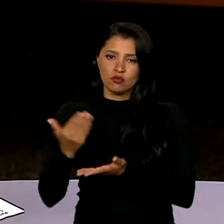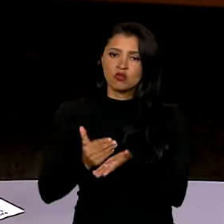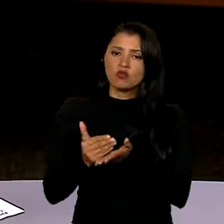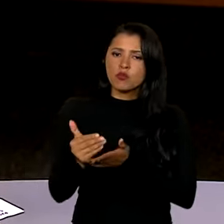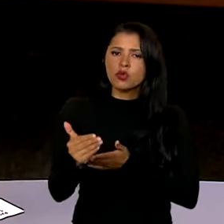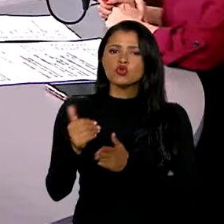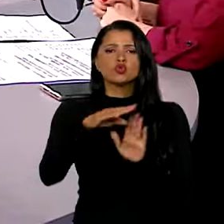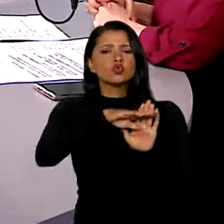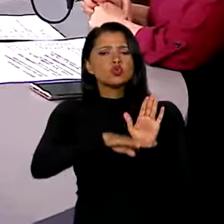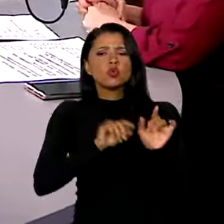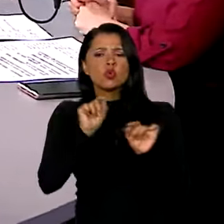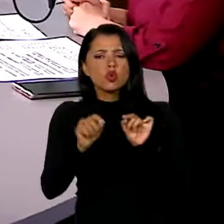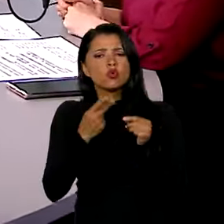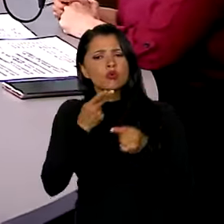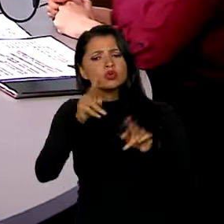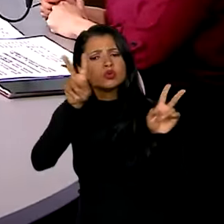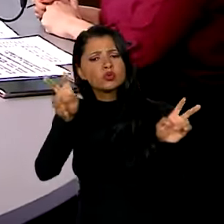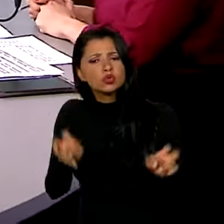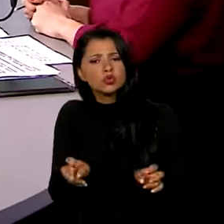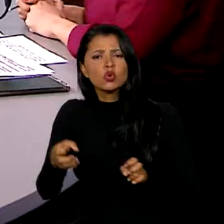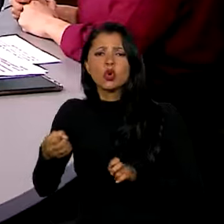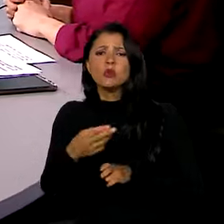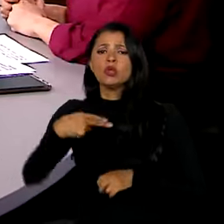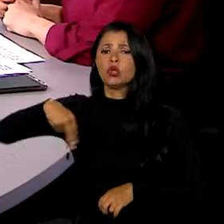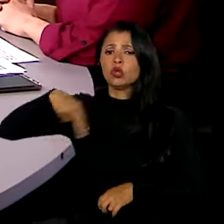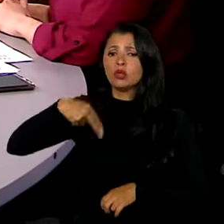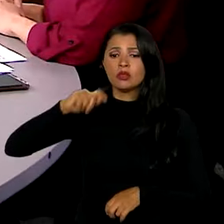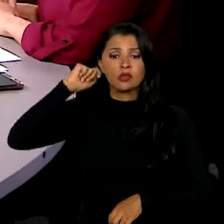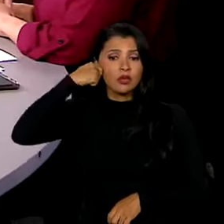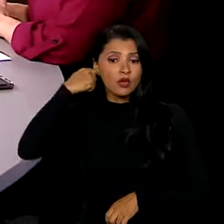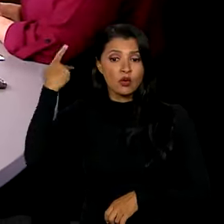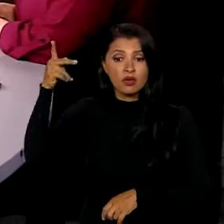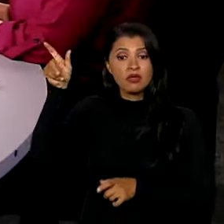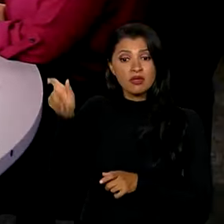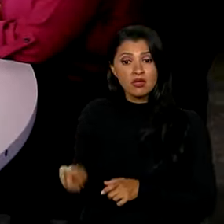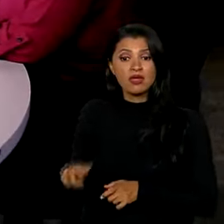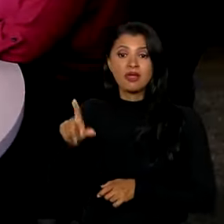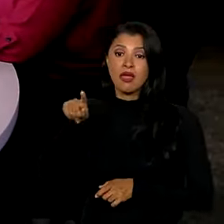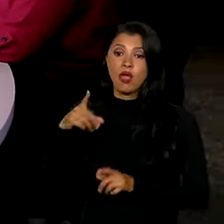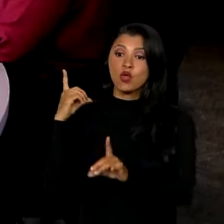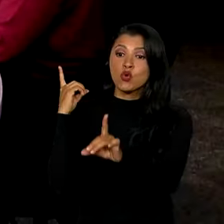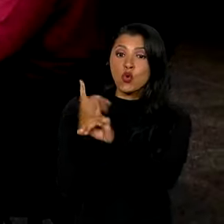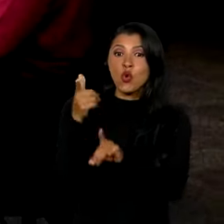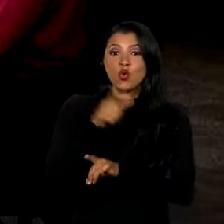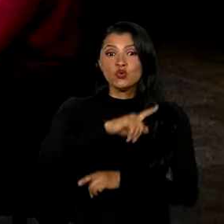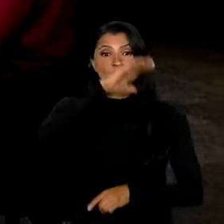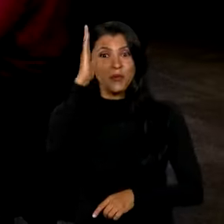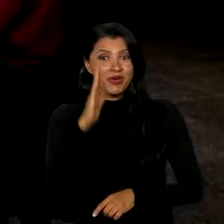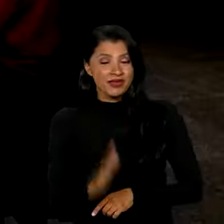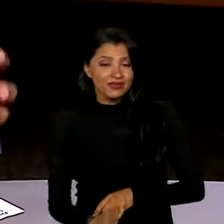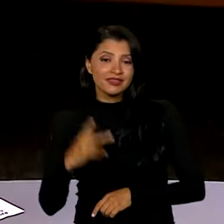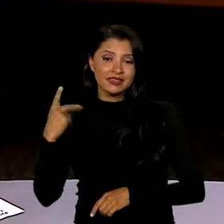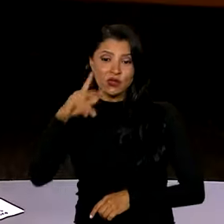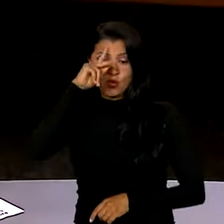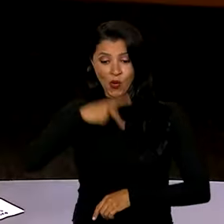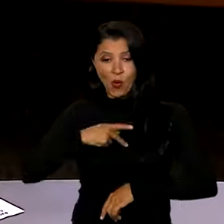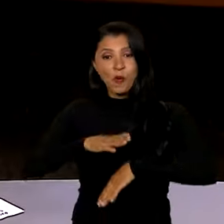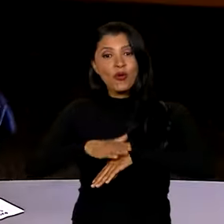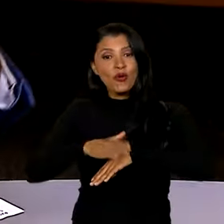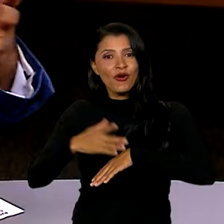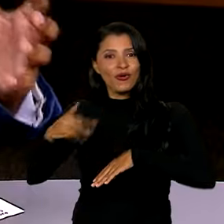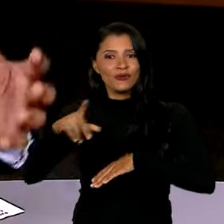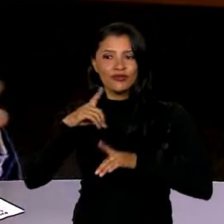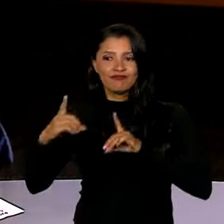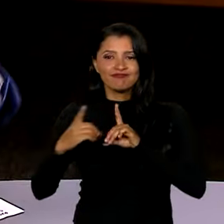começou o programa falando sobre o Novembro Negro, que, segundo ele, é o reencontro do Brasil consigo mesmo. Mais